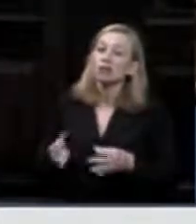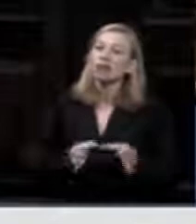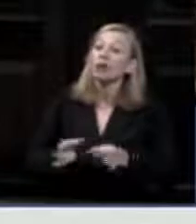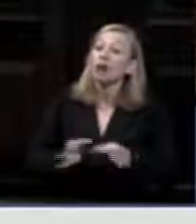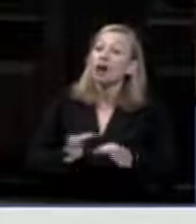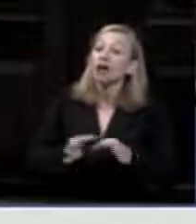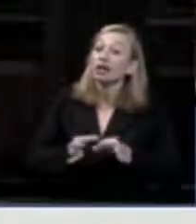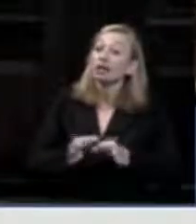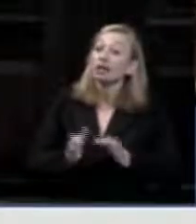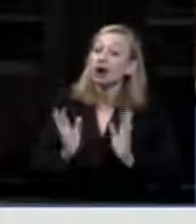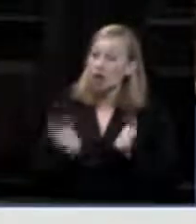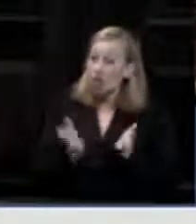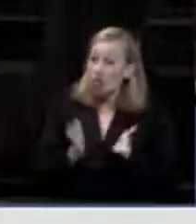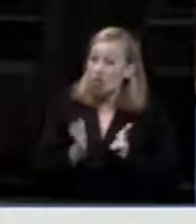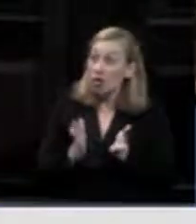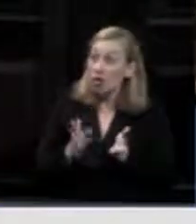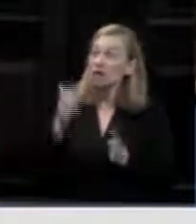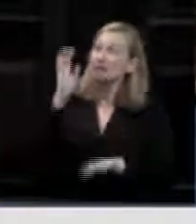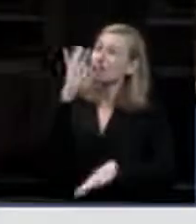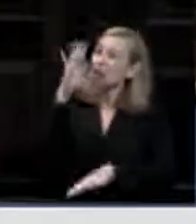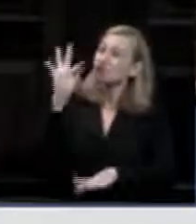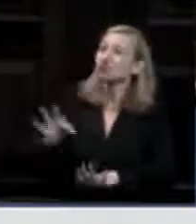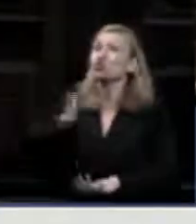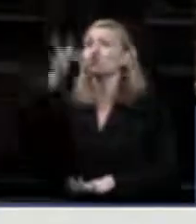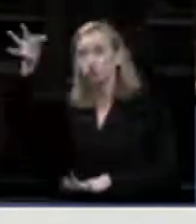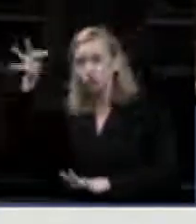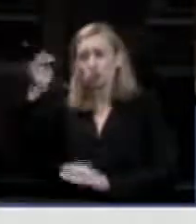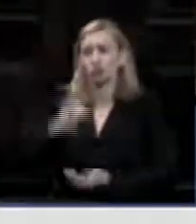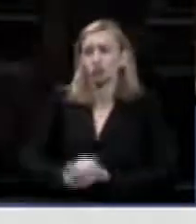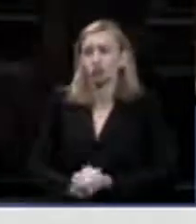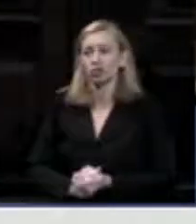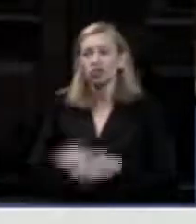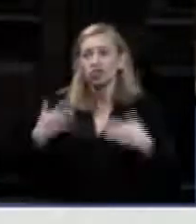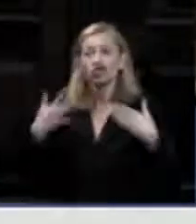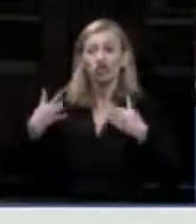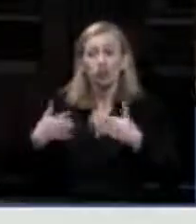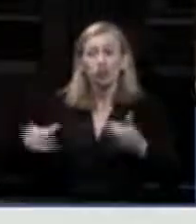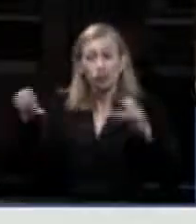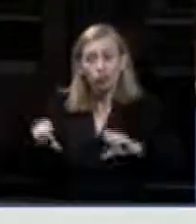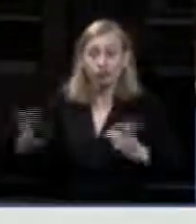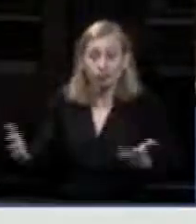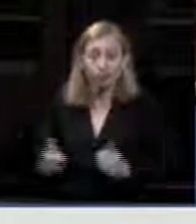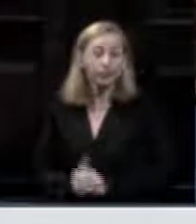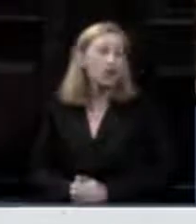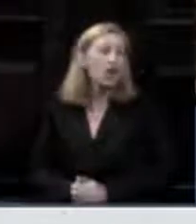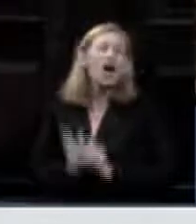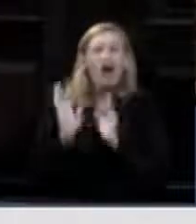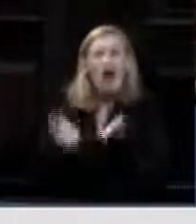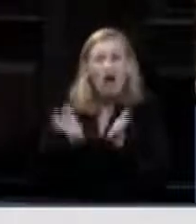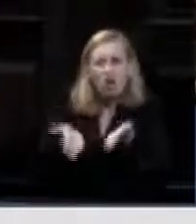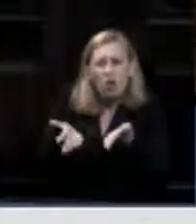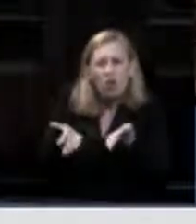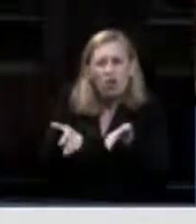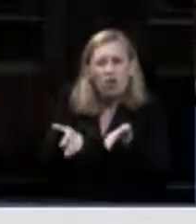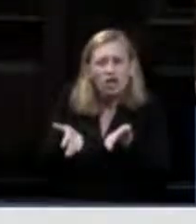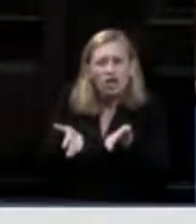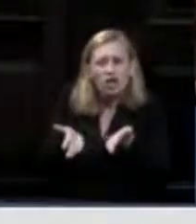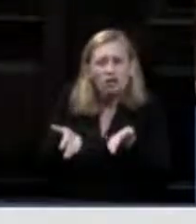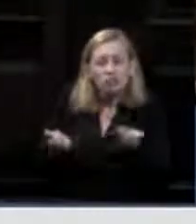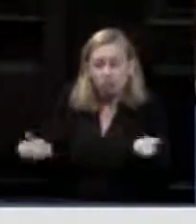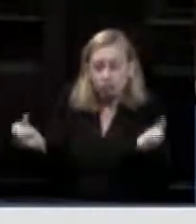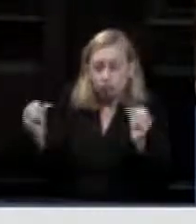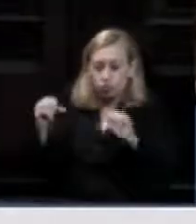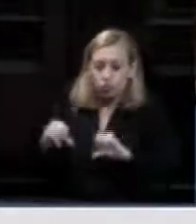para o futuro desse estado, que fica diretamente corroído. Agora, nesse mar de